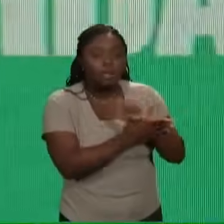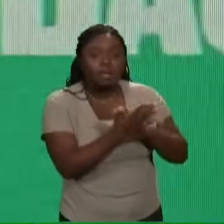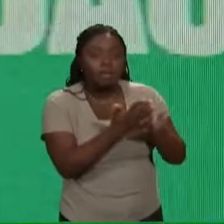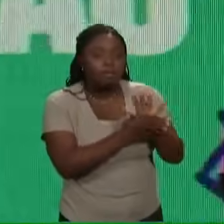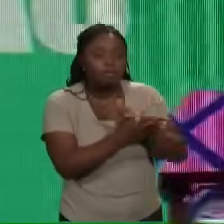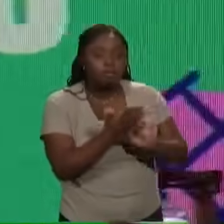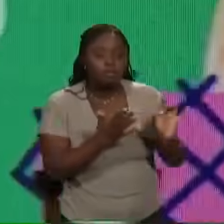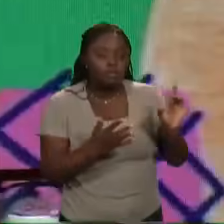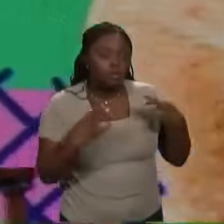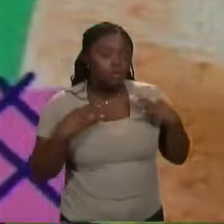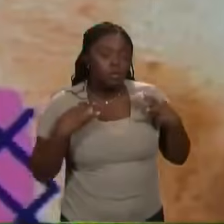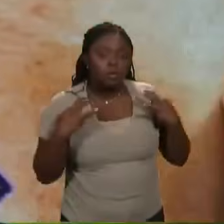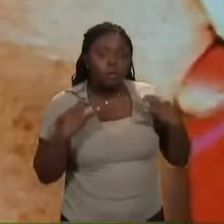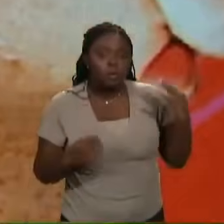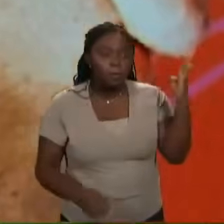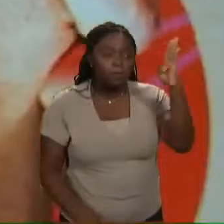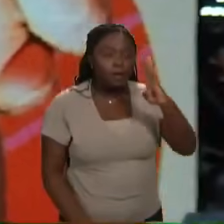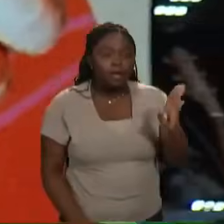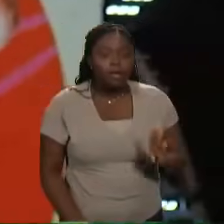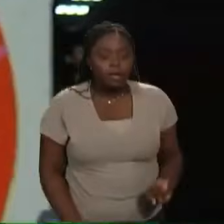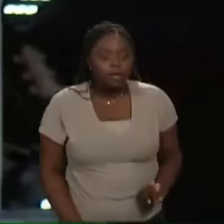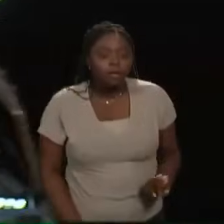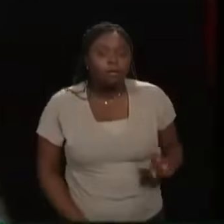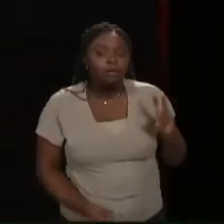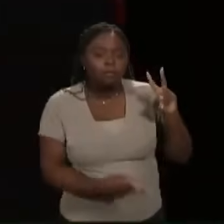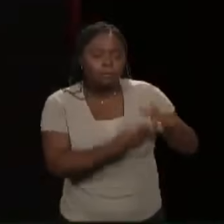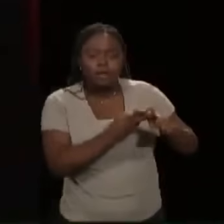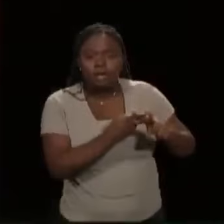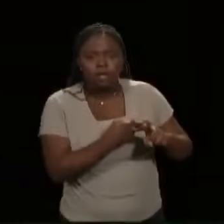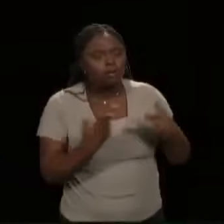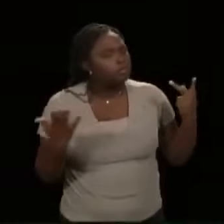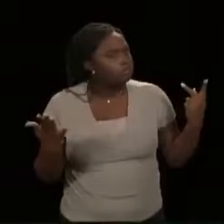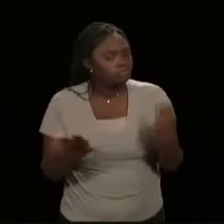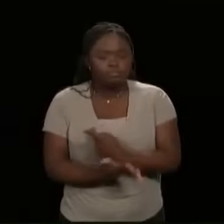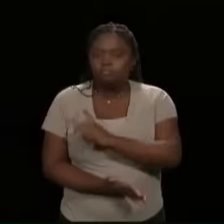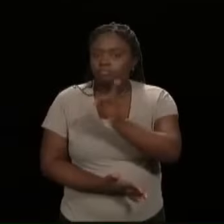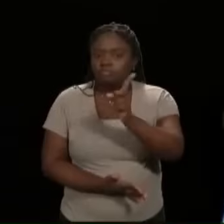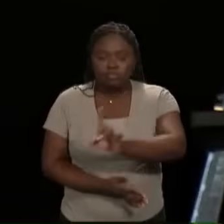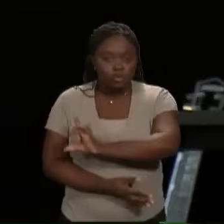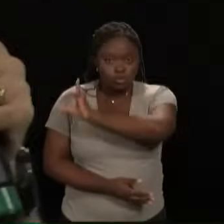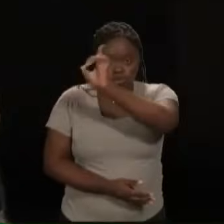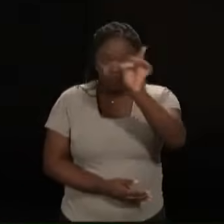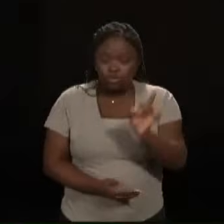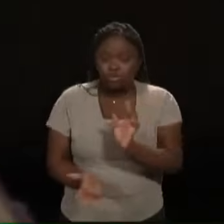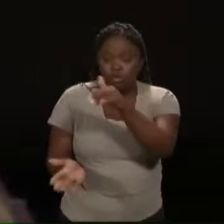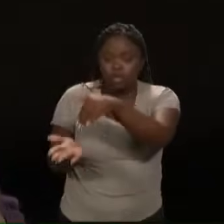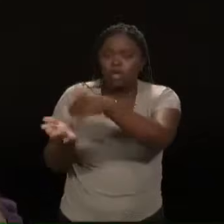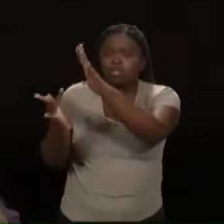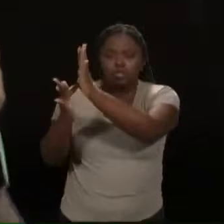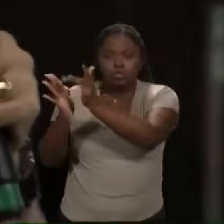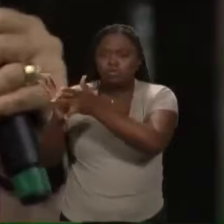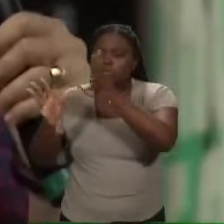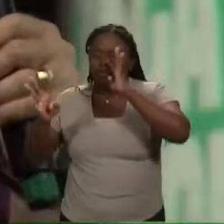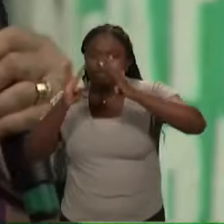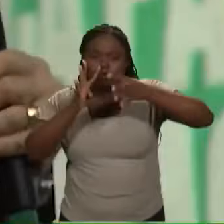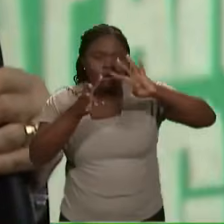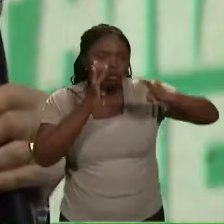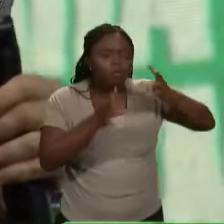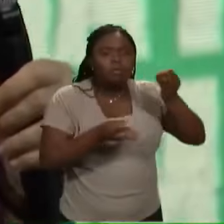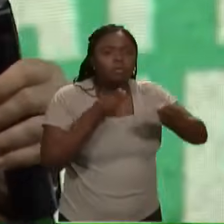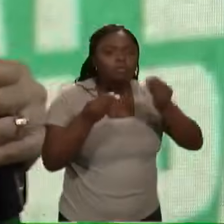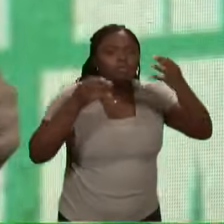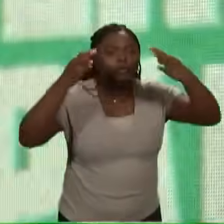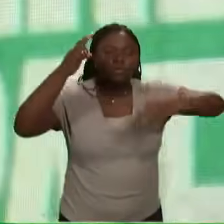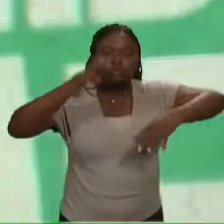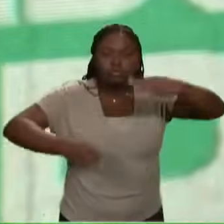a camisa da seleção brasileira presos. Isso não vai acontecer no dia do juízo final. O nosso Jesus vai julgar segundo a reta